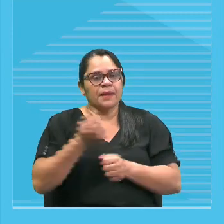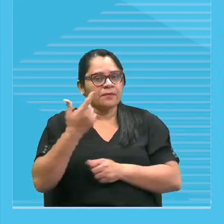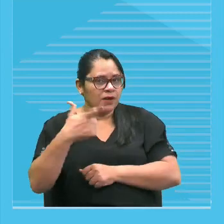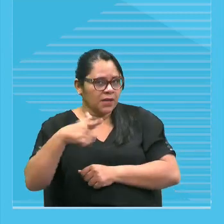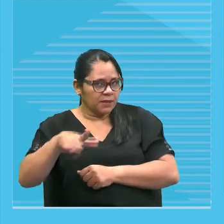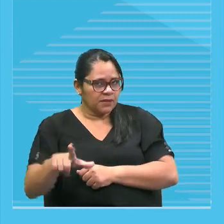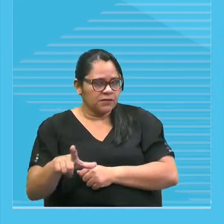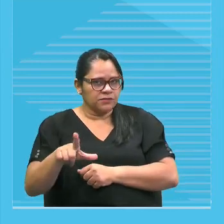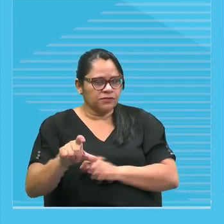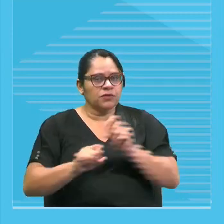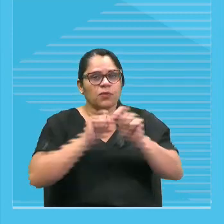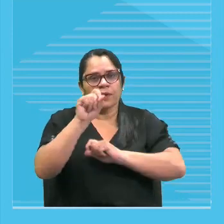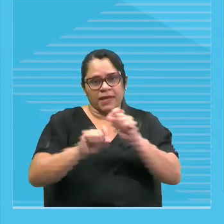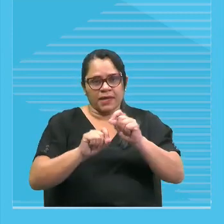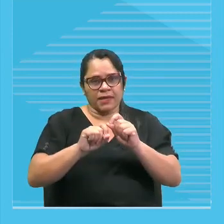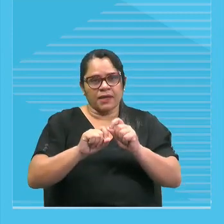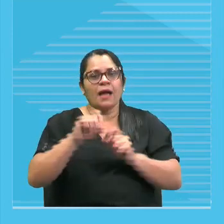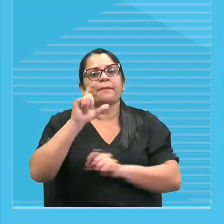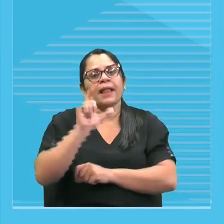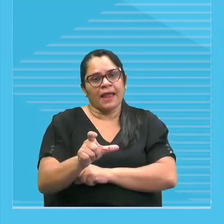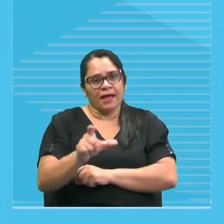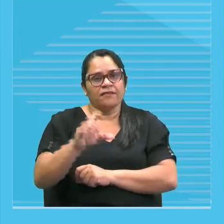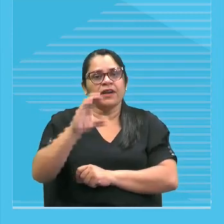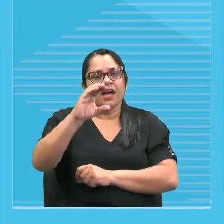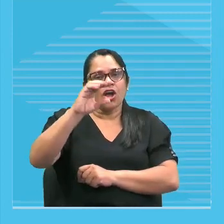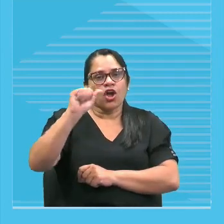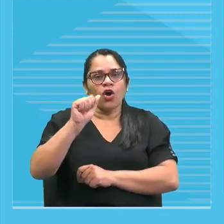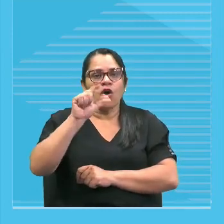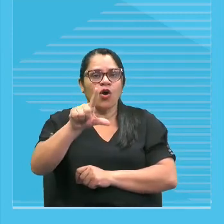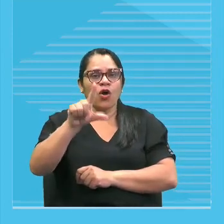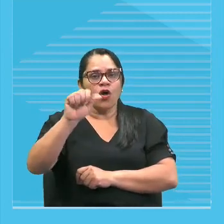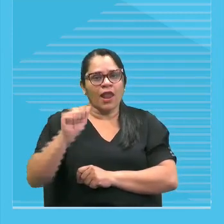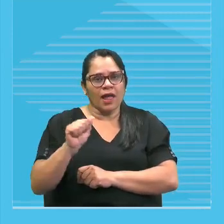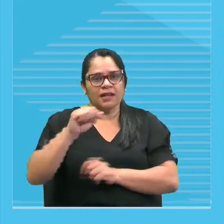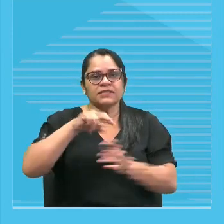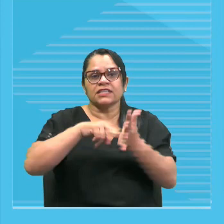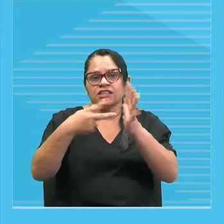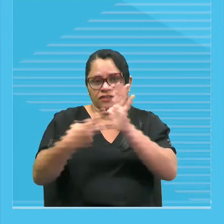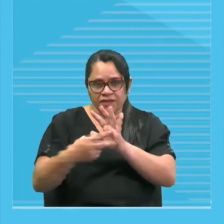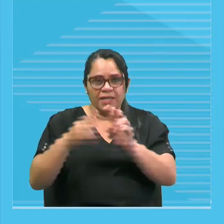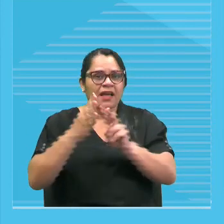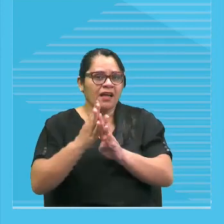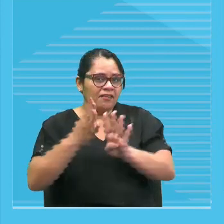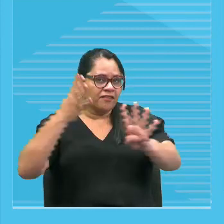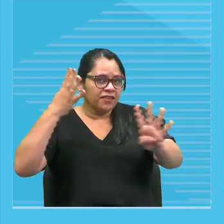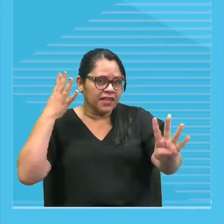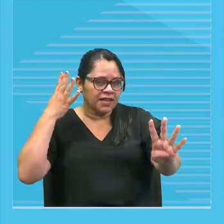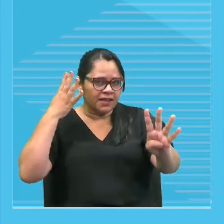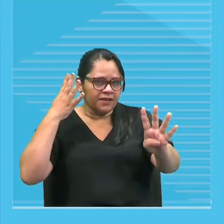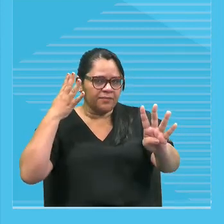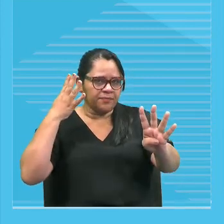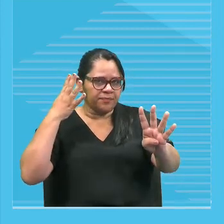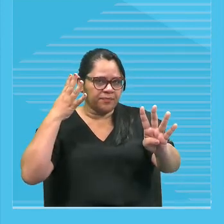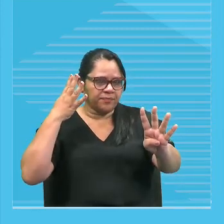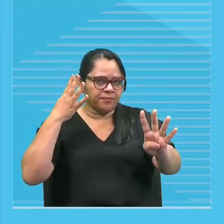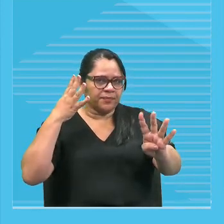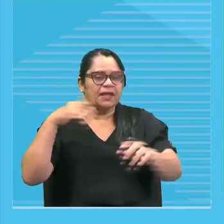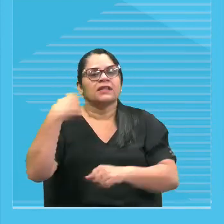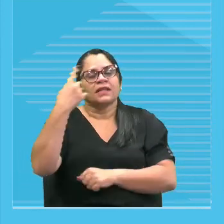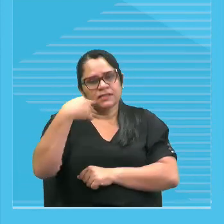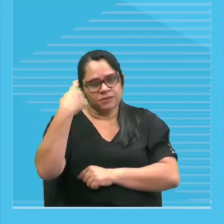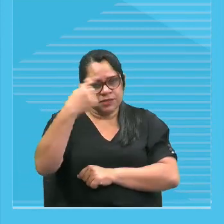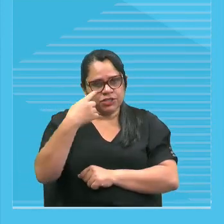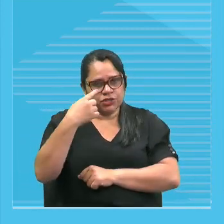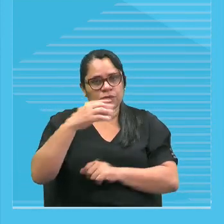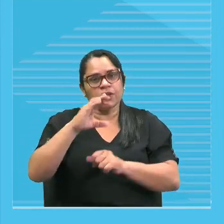o que que seria la cola aqui a cola seria a fila Cola é como fala fila em espanhol